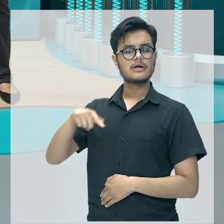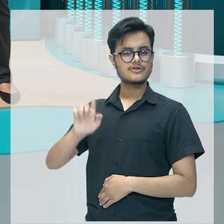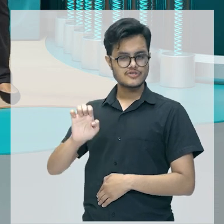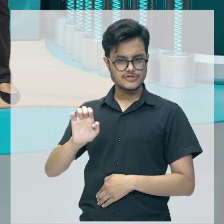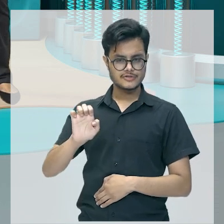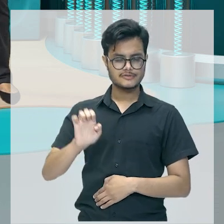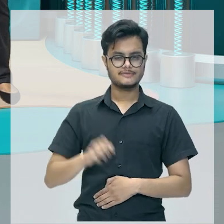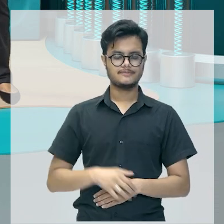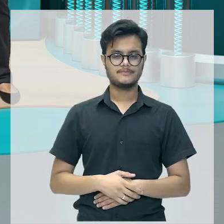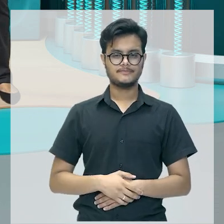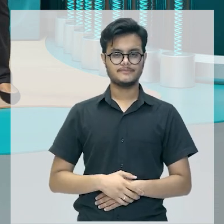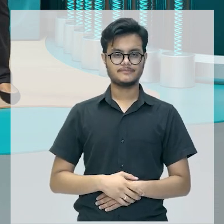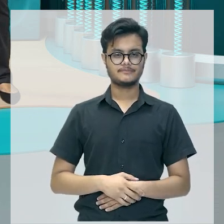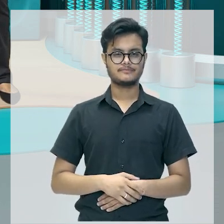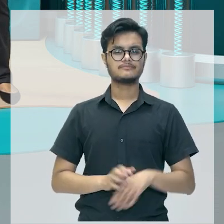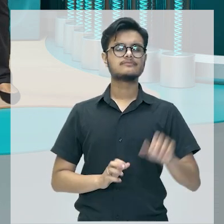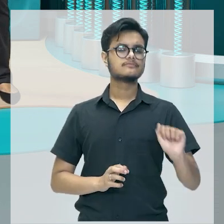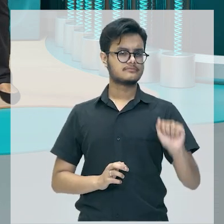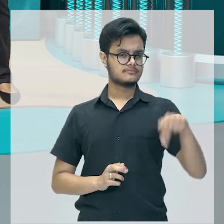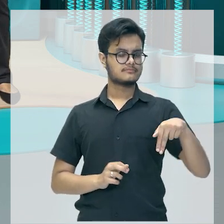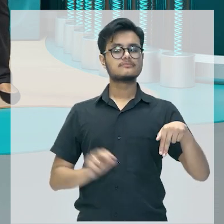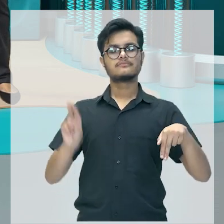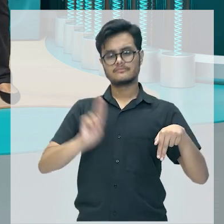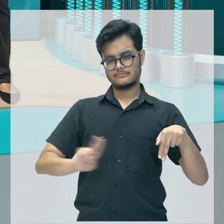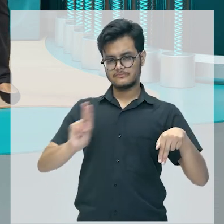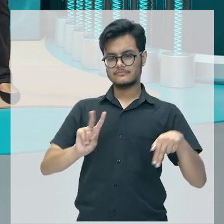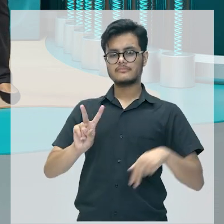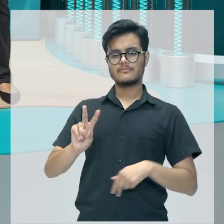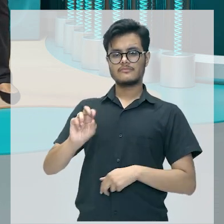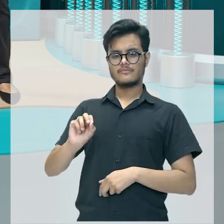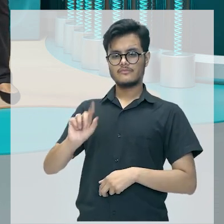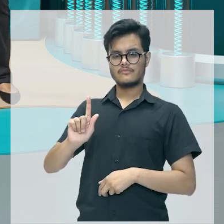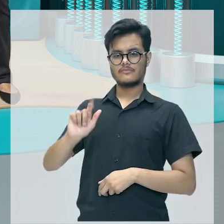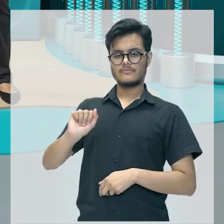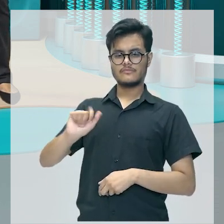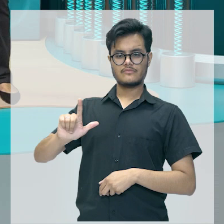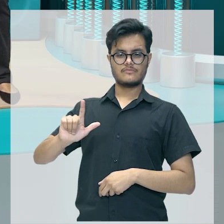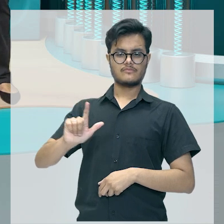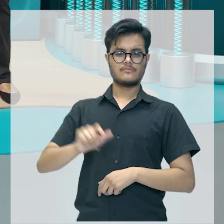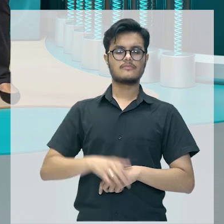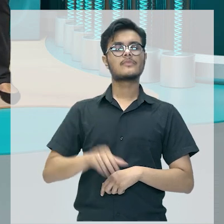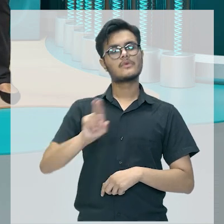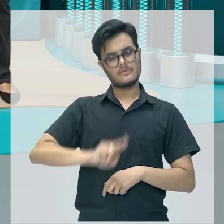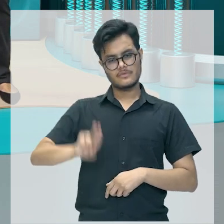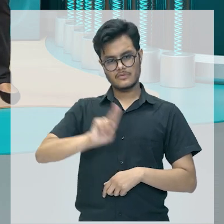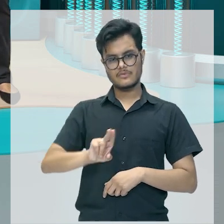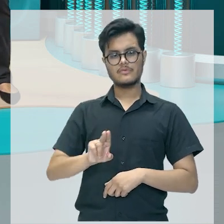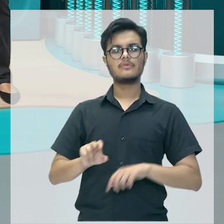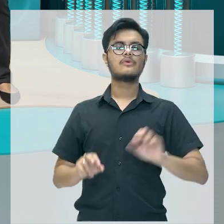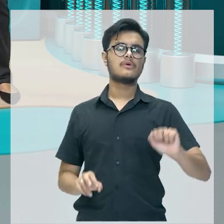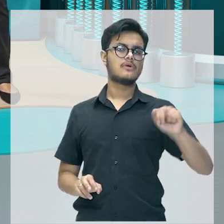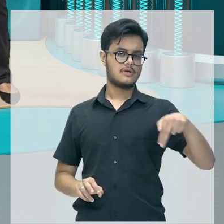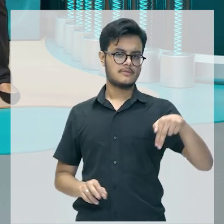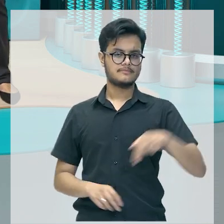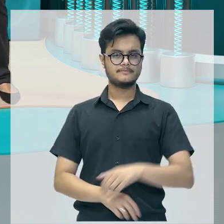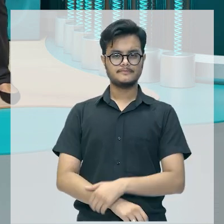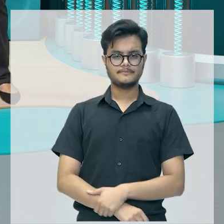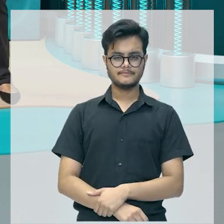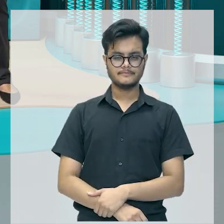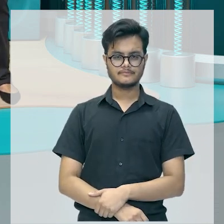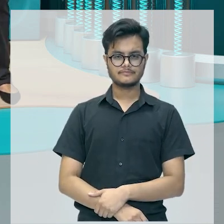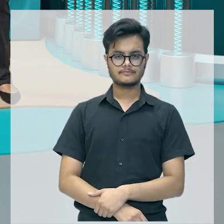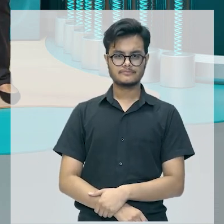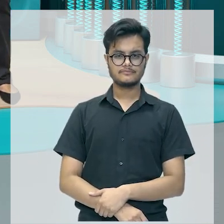orange. Então, é o som de vogal? Sim. Então, eu vou utilizar o artigo indefinido